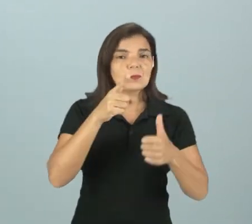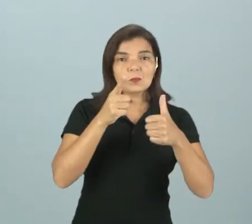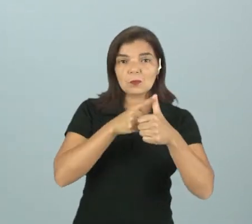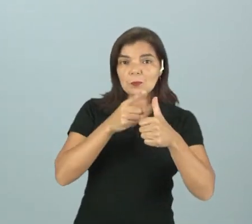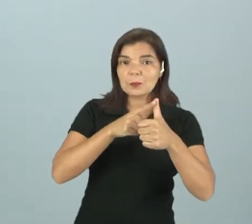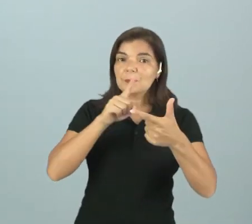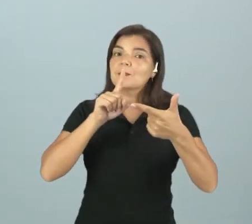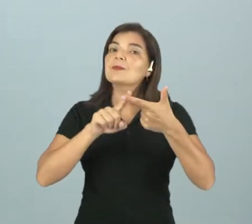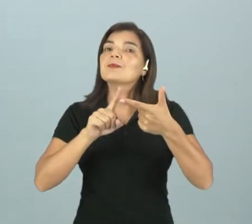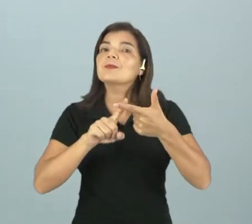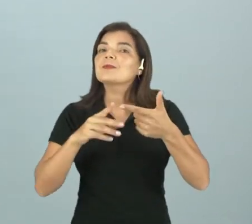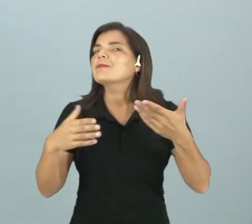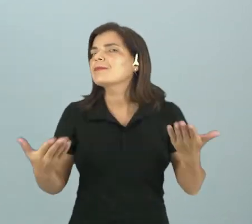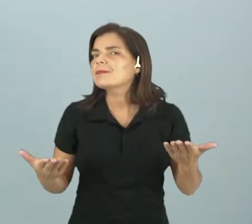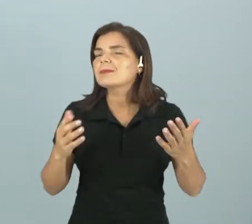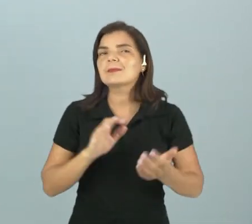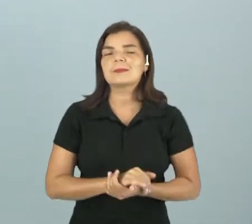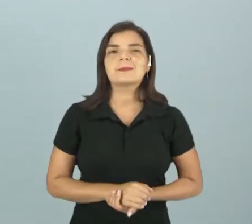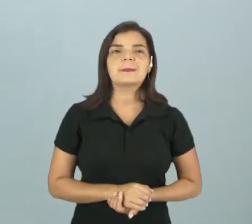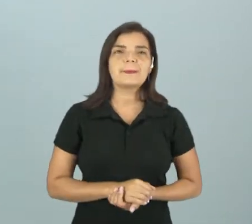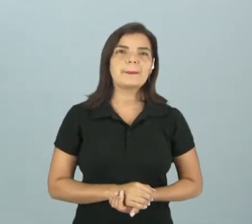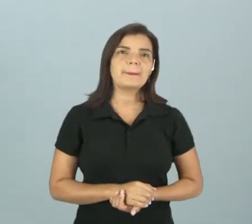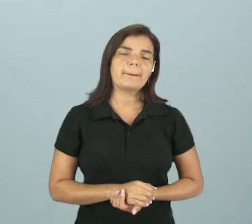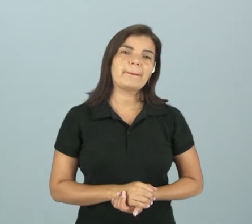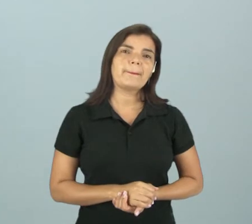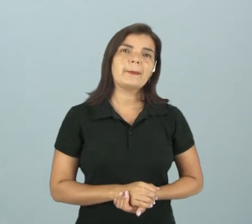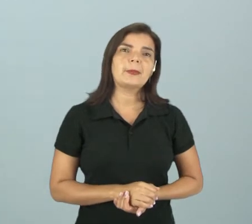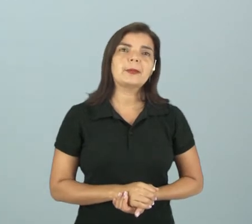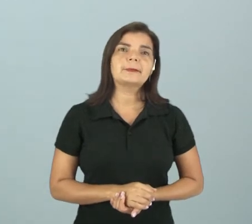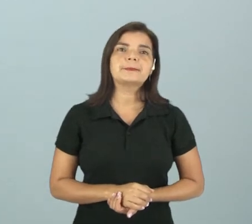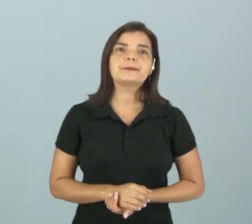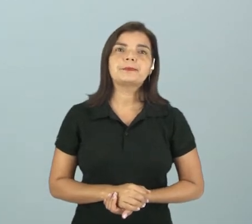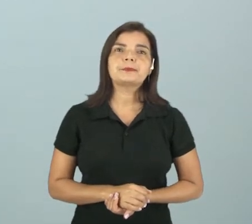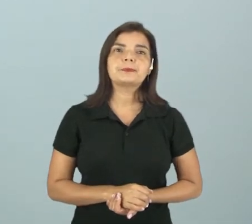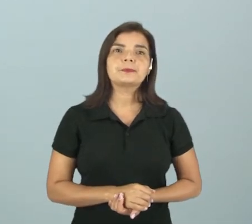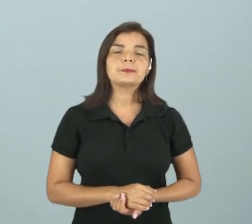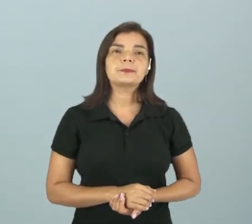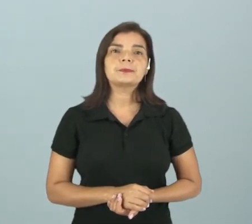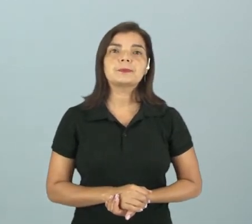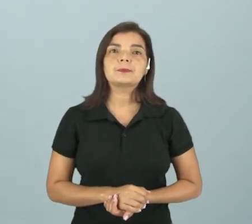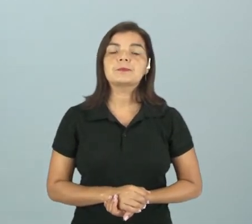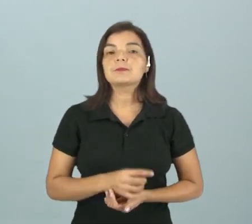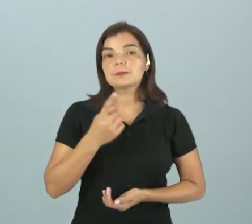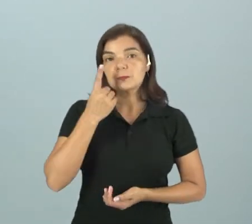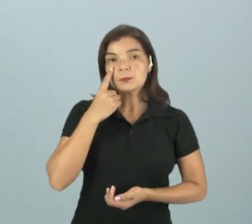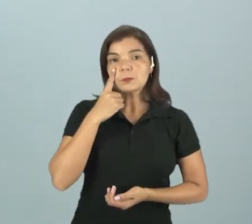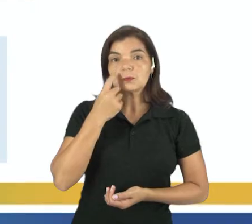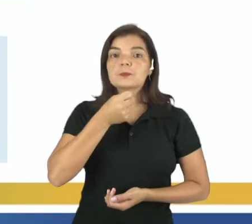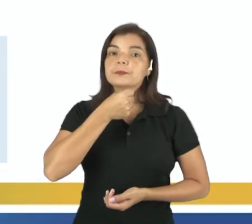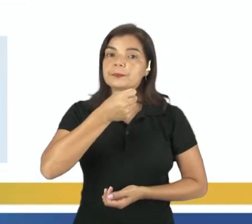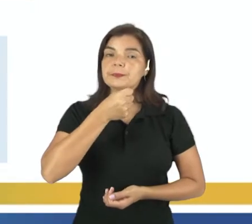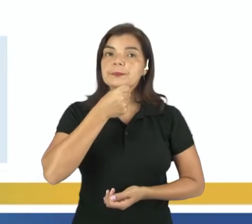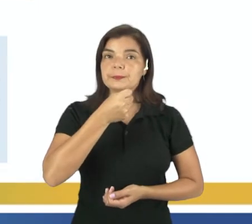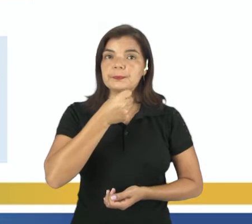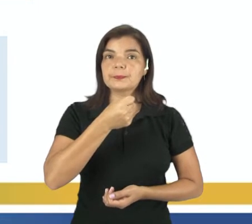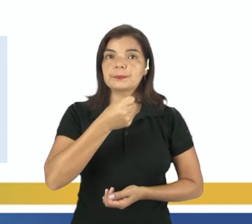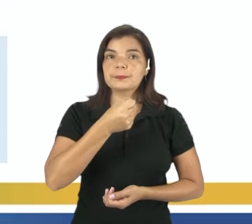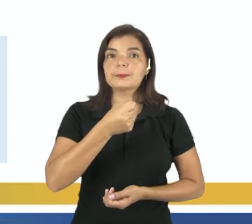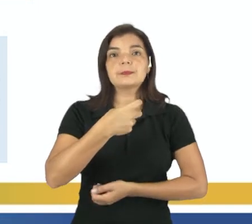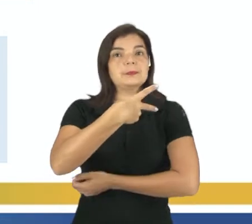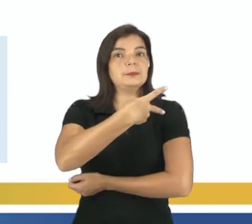ou o segundo? Vamos continuar para a gente responder essa última pergunta. Olha só, o assunto que será tratado